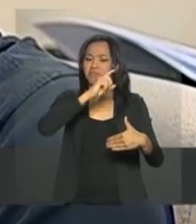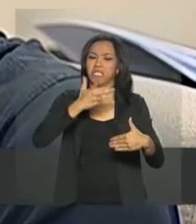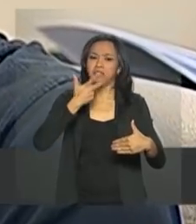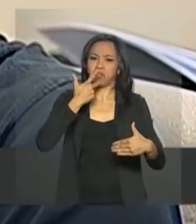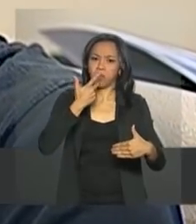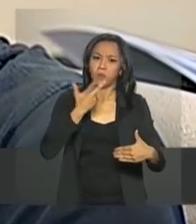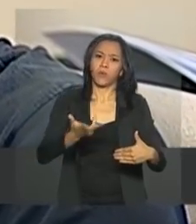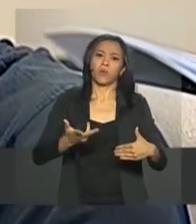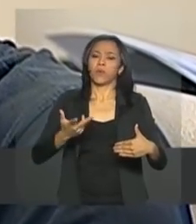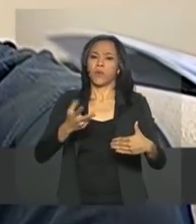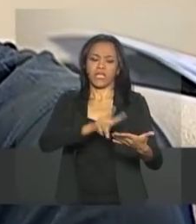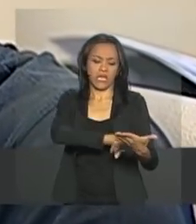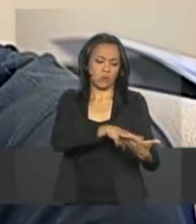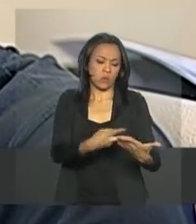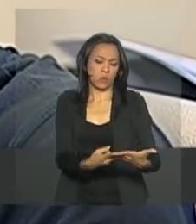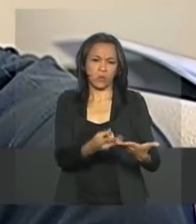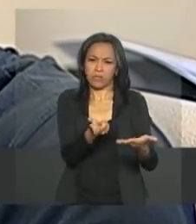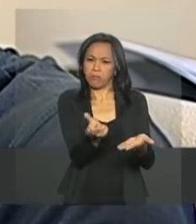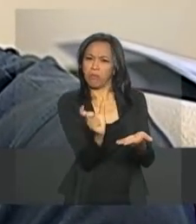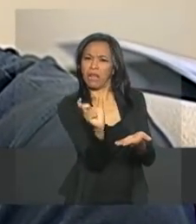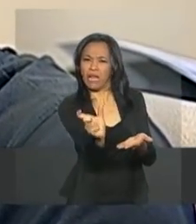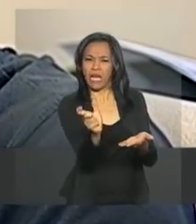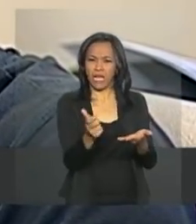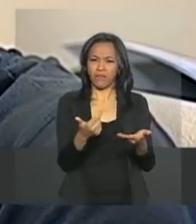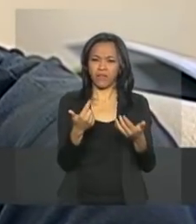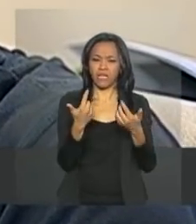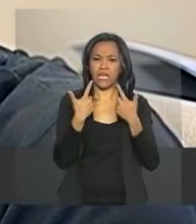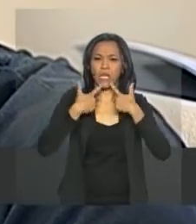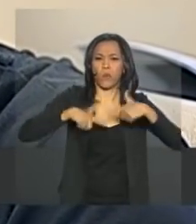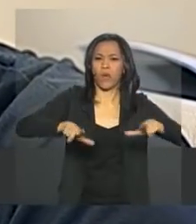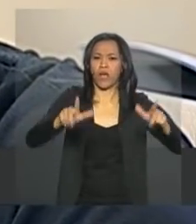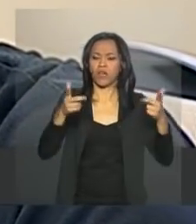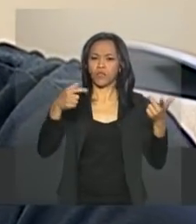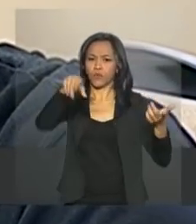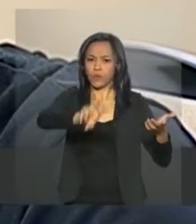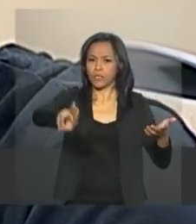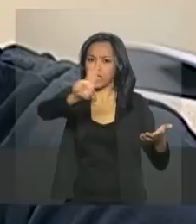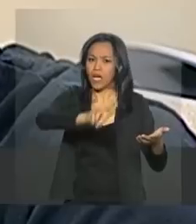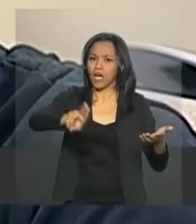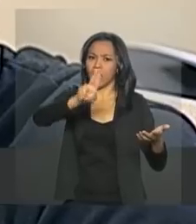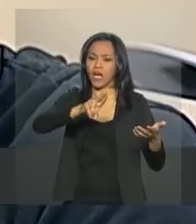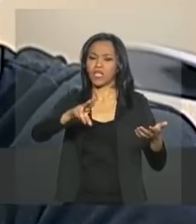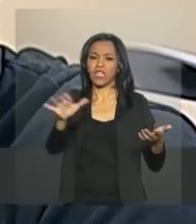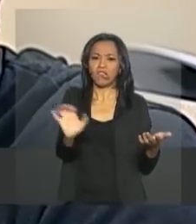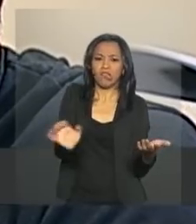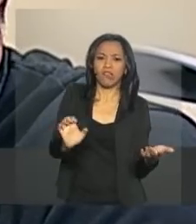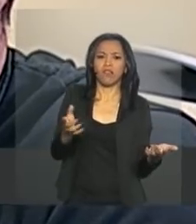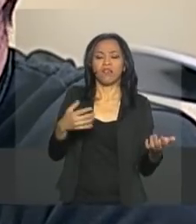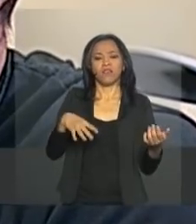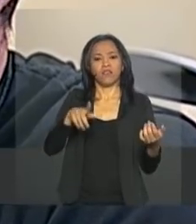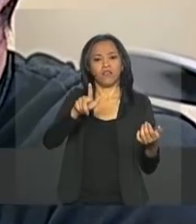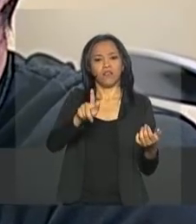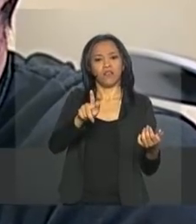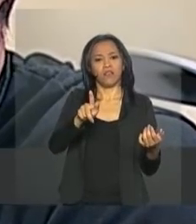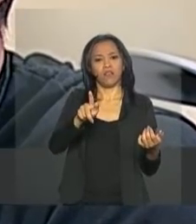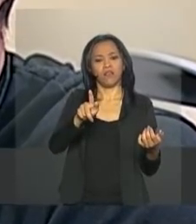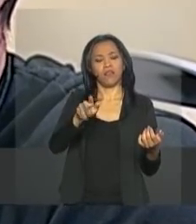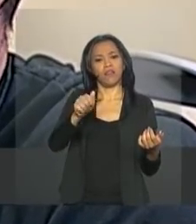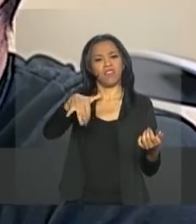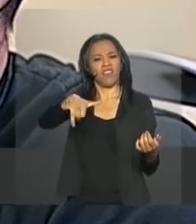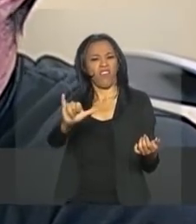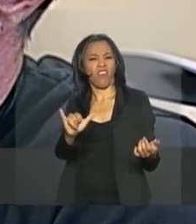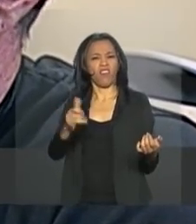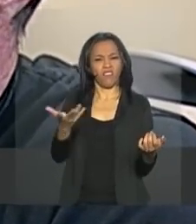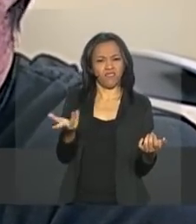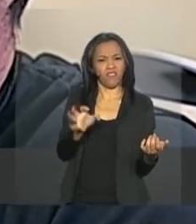suas traduções essas palavras linguajar né ele usou é de gays e travestis só tem uma coisa a dizer sobre isso